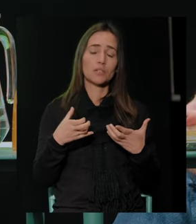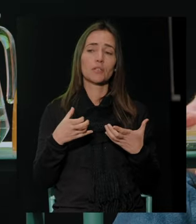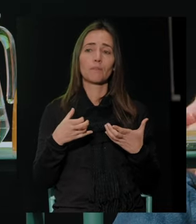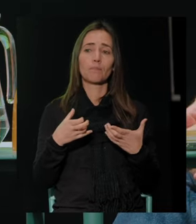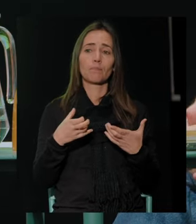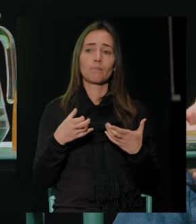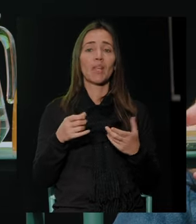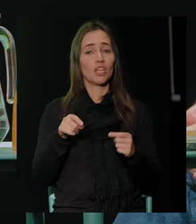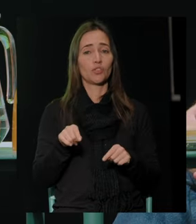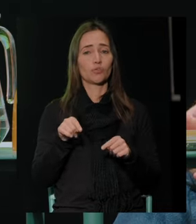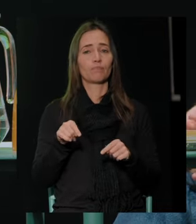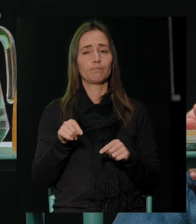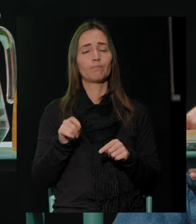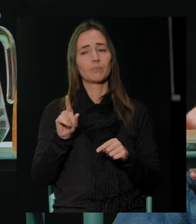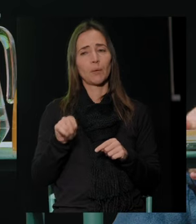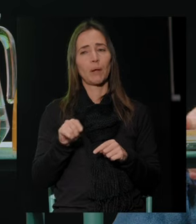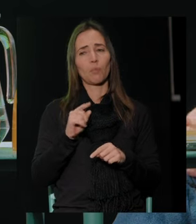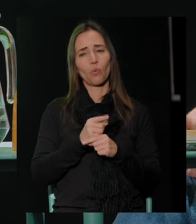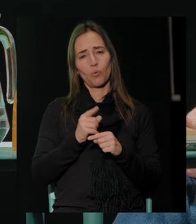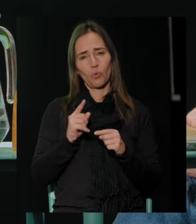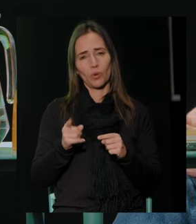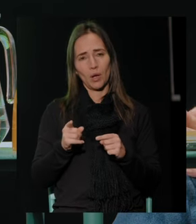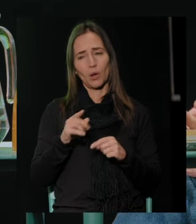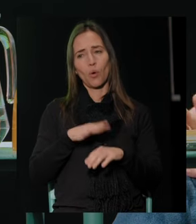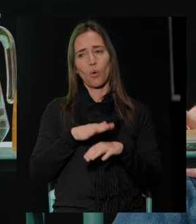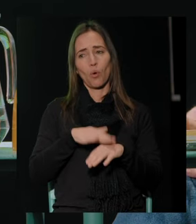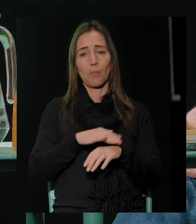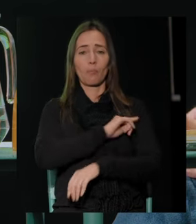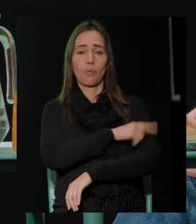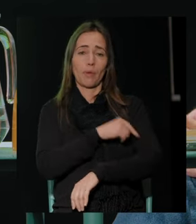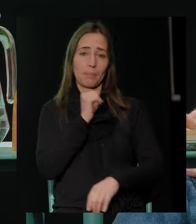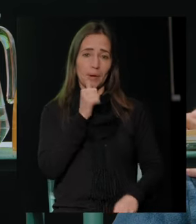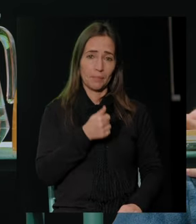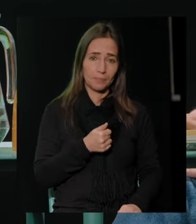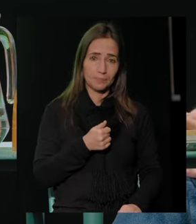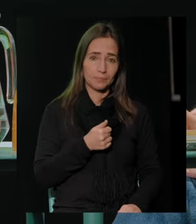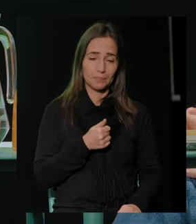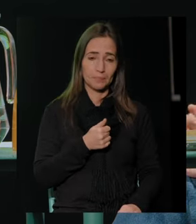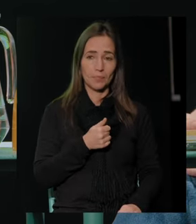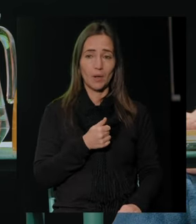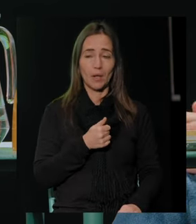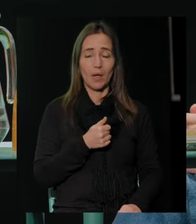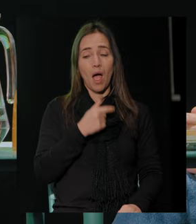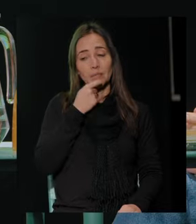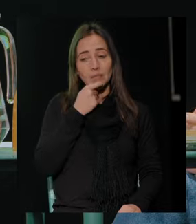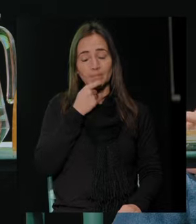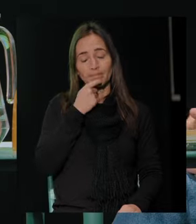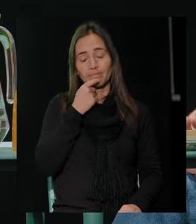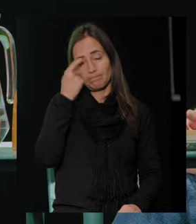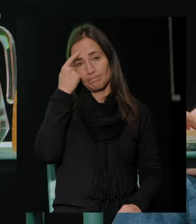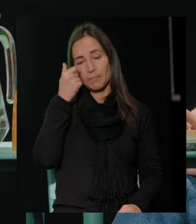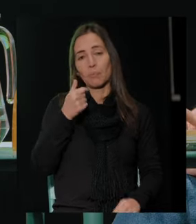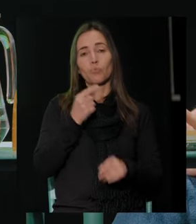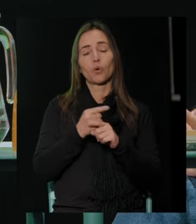e que isto é também resultado de uma perda de poder. Ou seja, no bom sentido, não é? Porque enquanto o homem